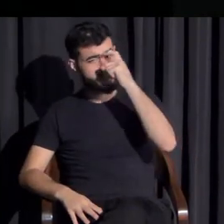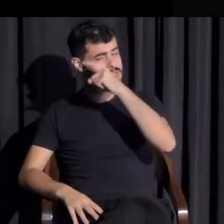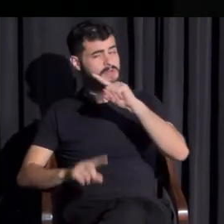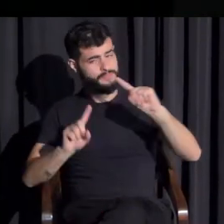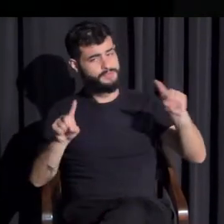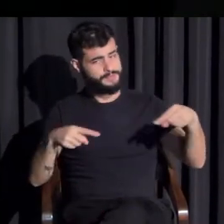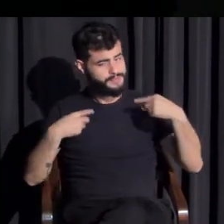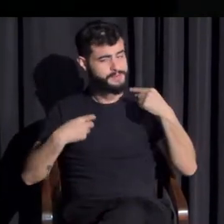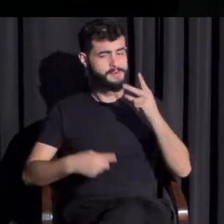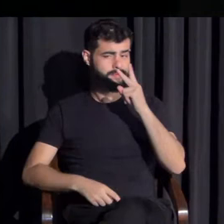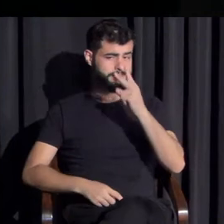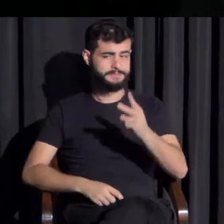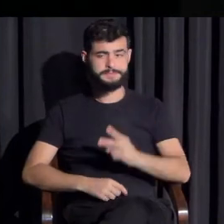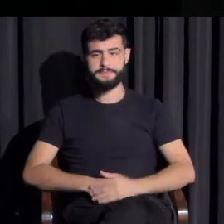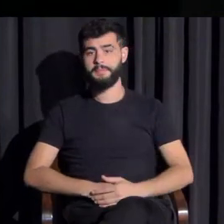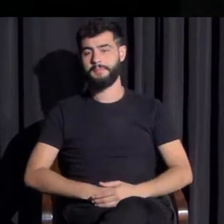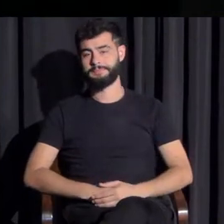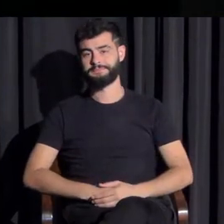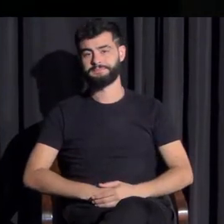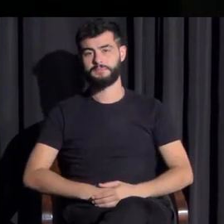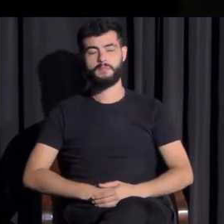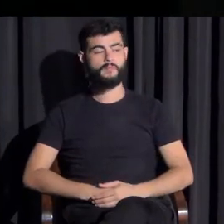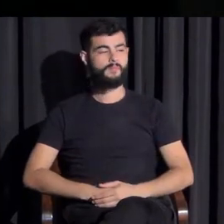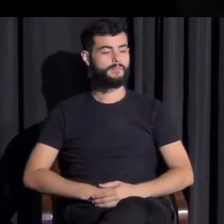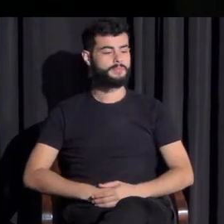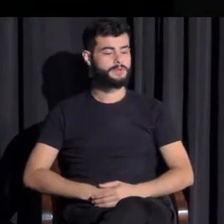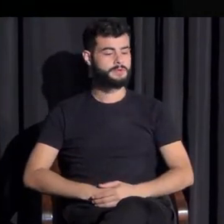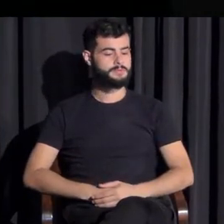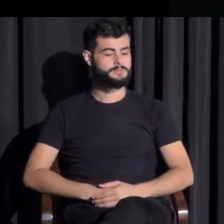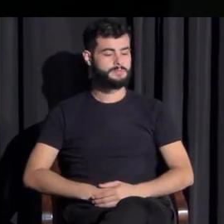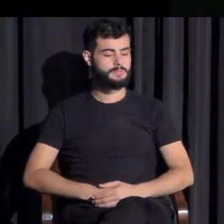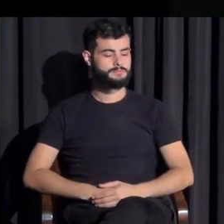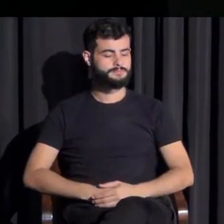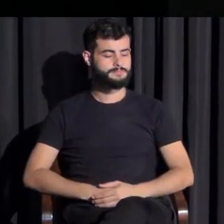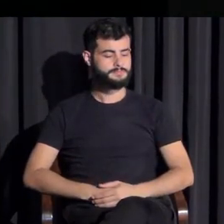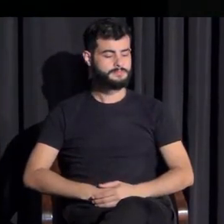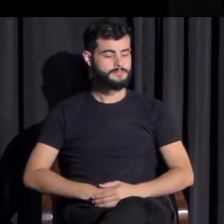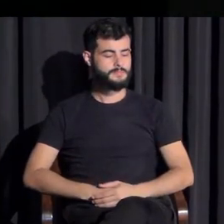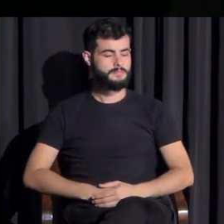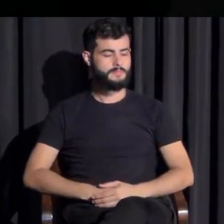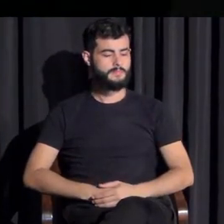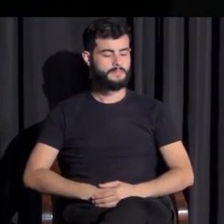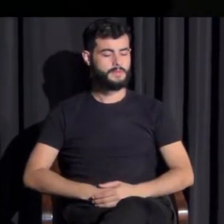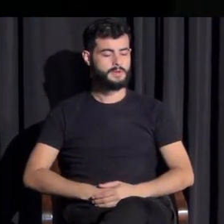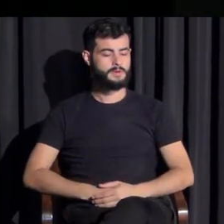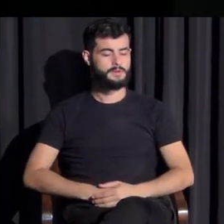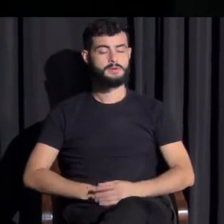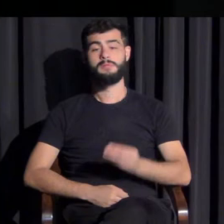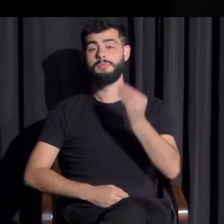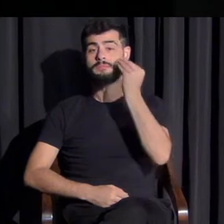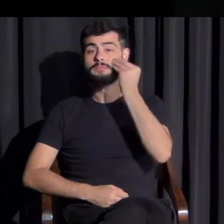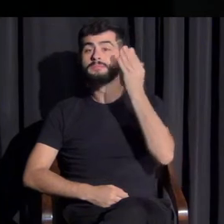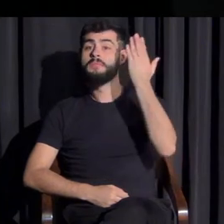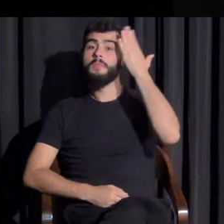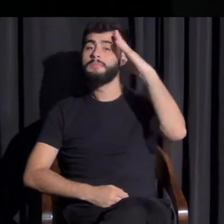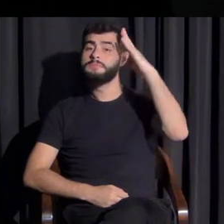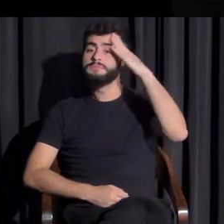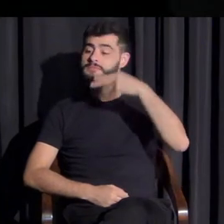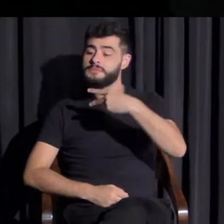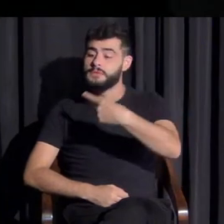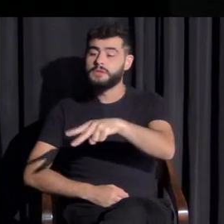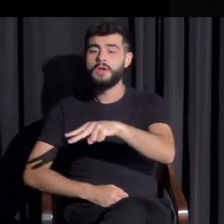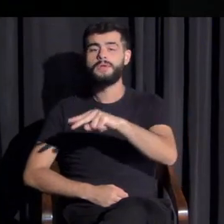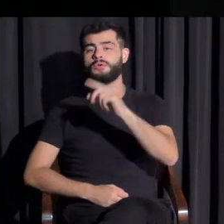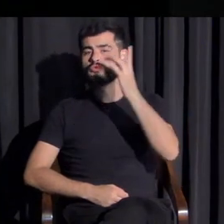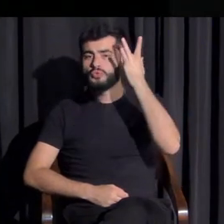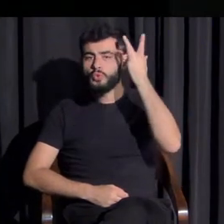enfrentar. Para entendê-las naquilo que criam no dia a dia. Isso reverbera e